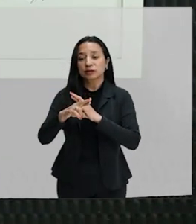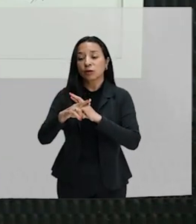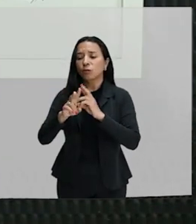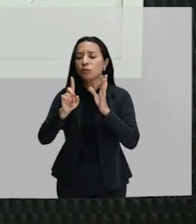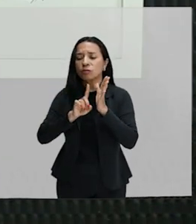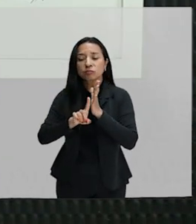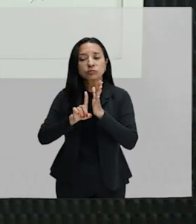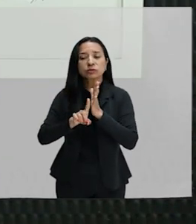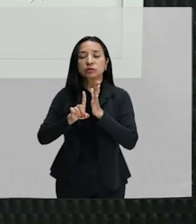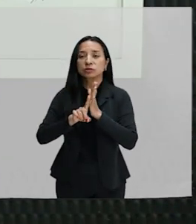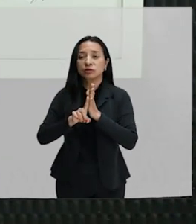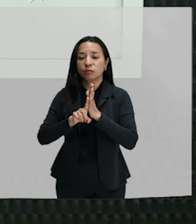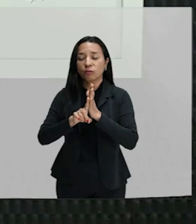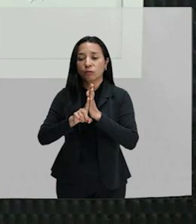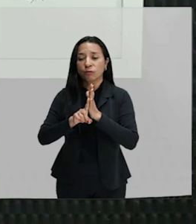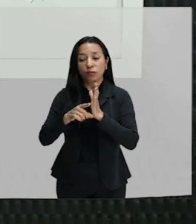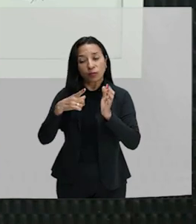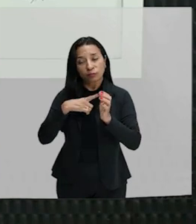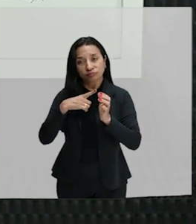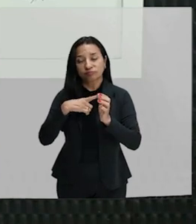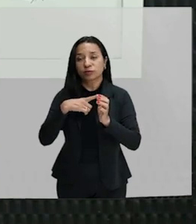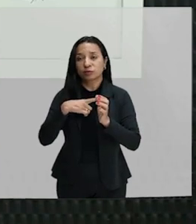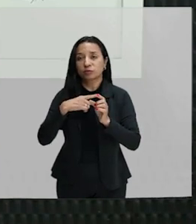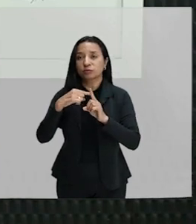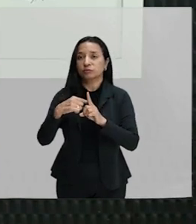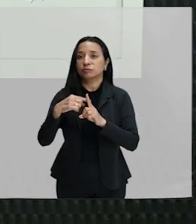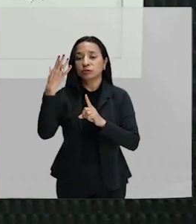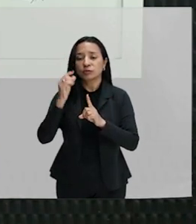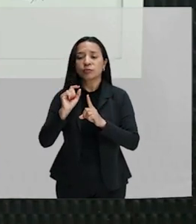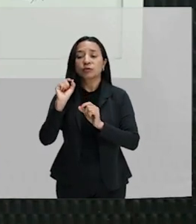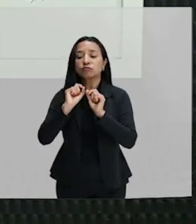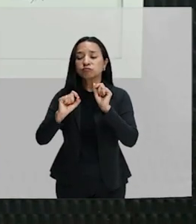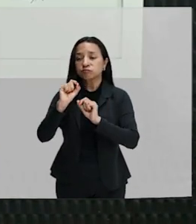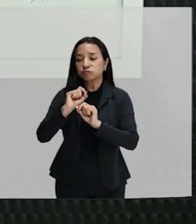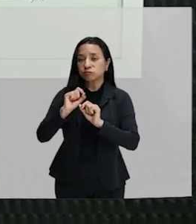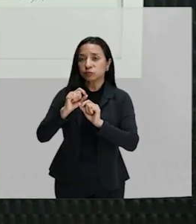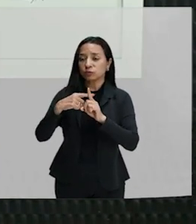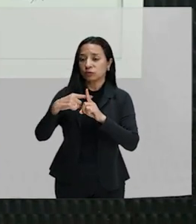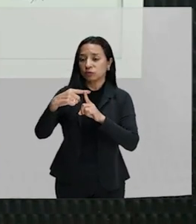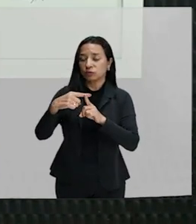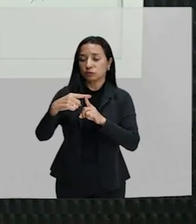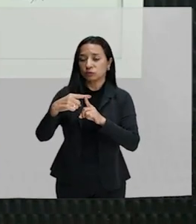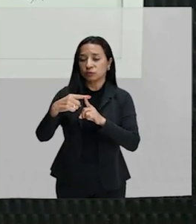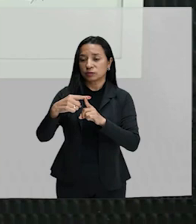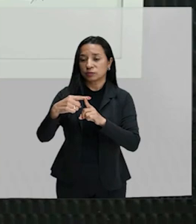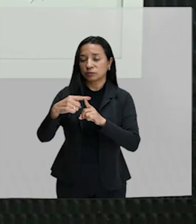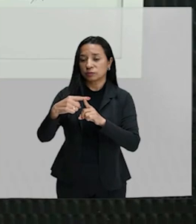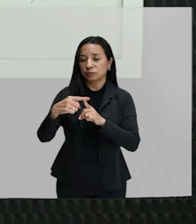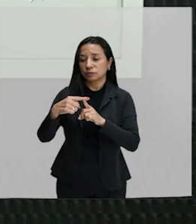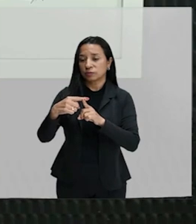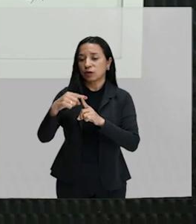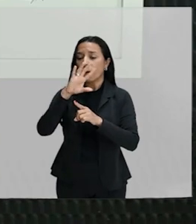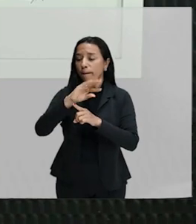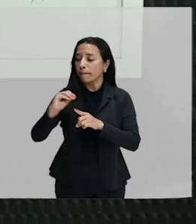questão a questão que me deu eu quero saber que temperatura é essa o que que eu vou fazer eu vou pegar essa informação vou jogar na minha lei de